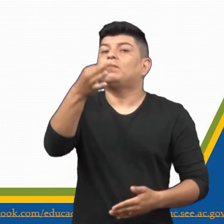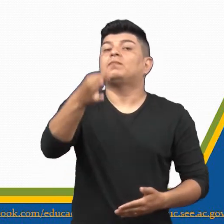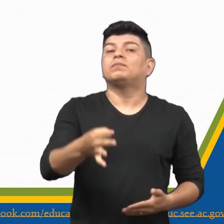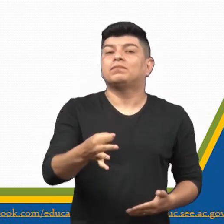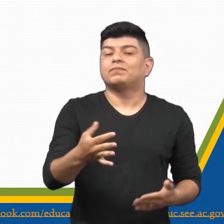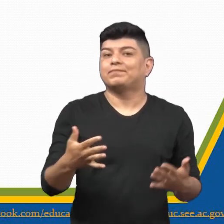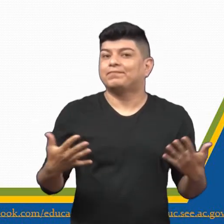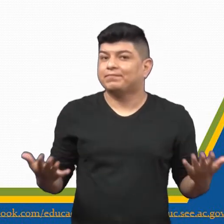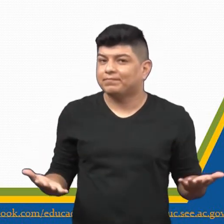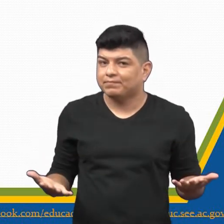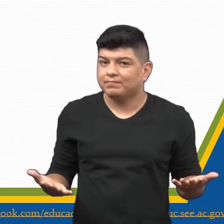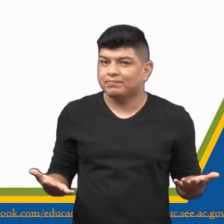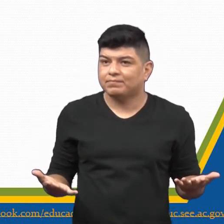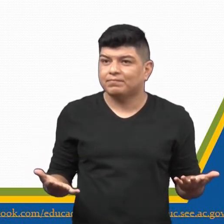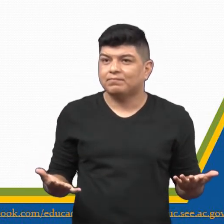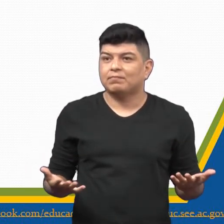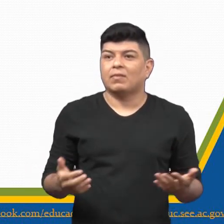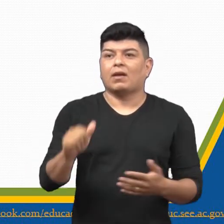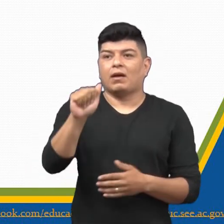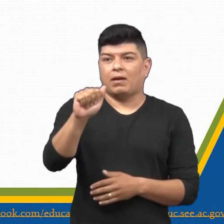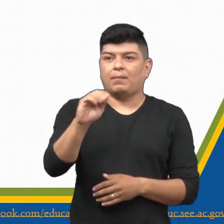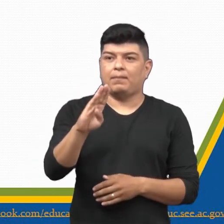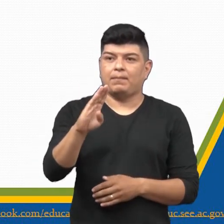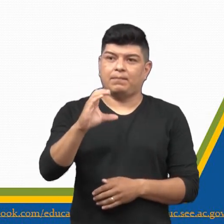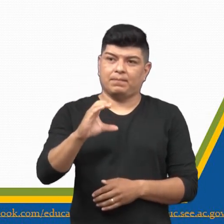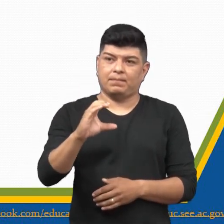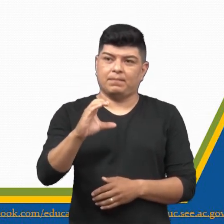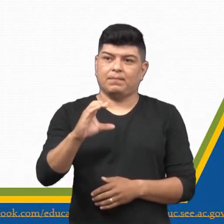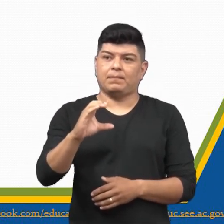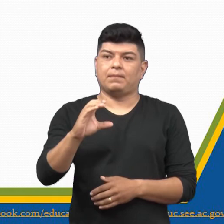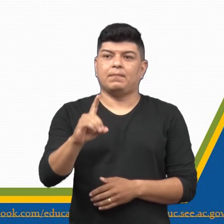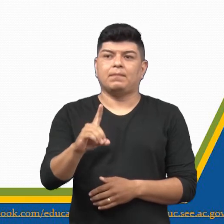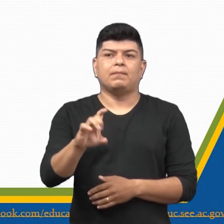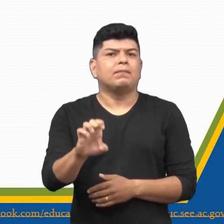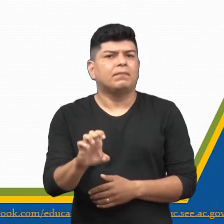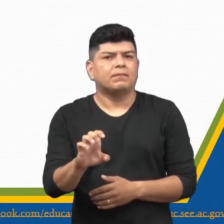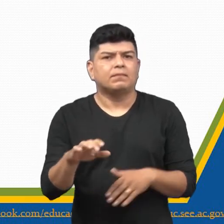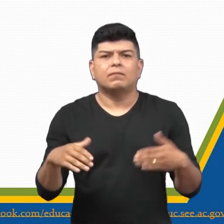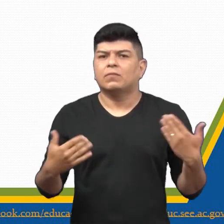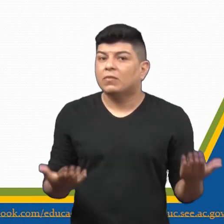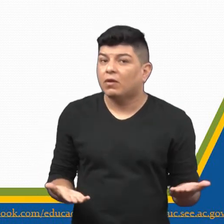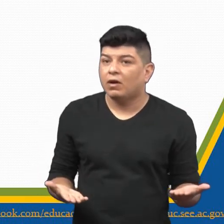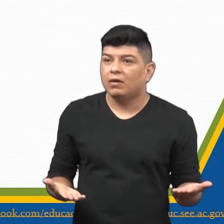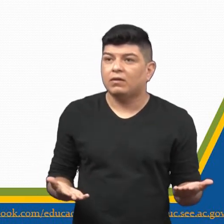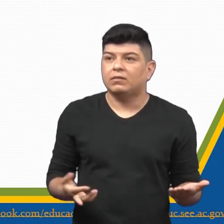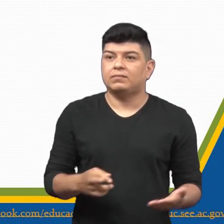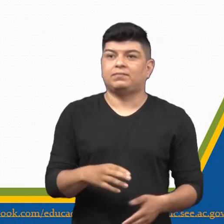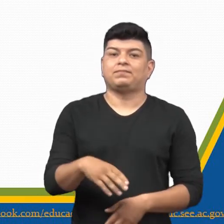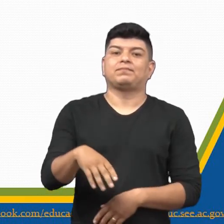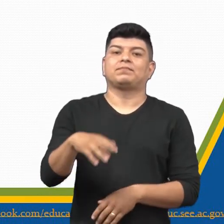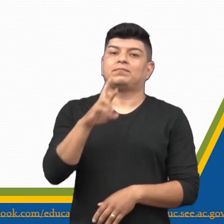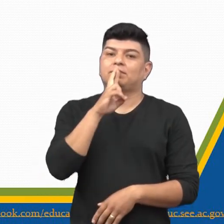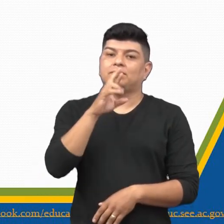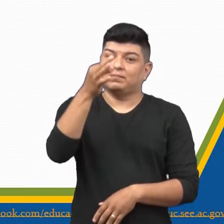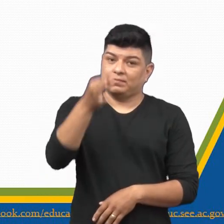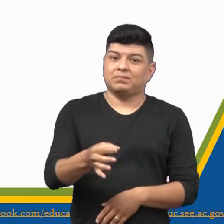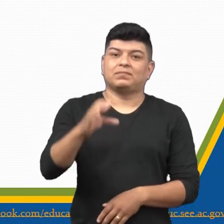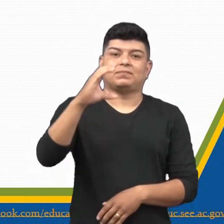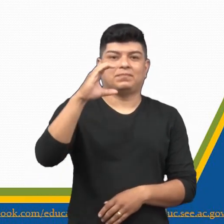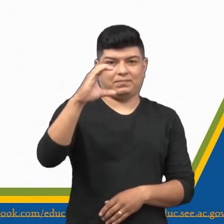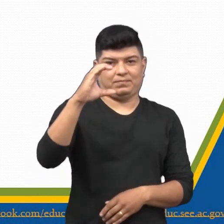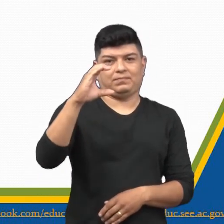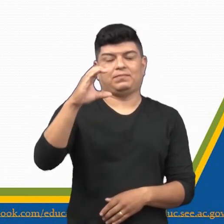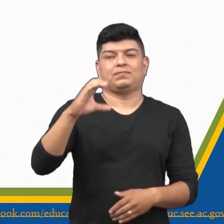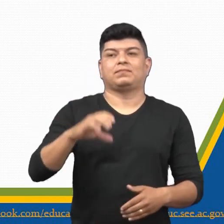então? Isovolumétrica, isotérmica e isobárica? É a alternativa C, ok?